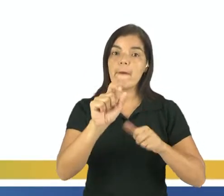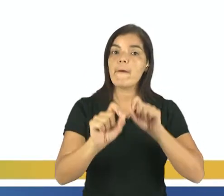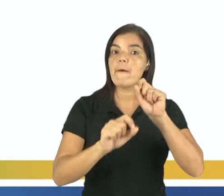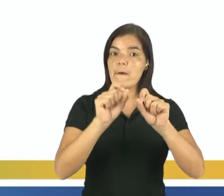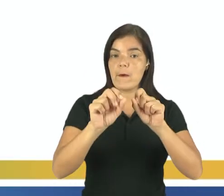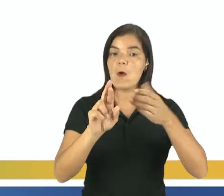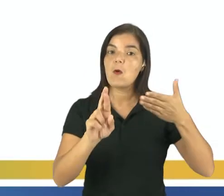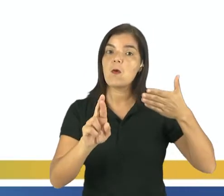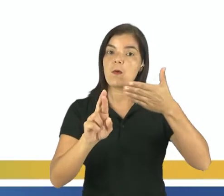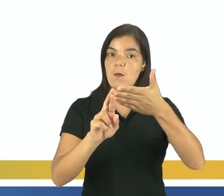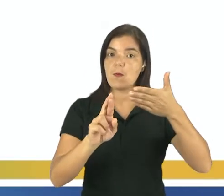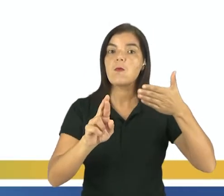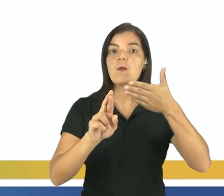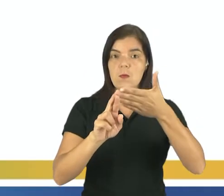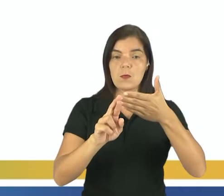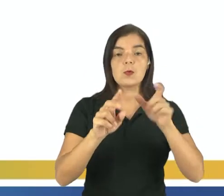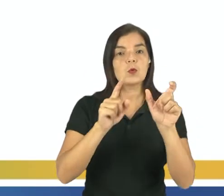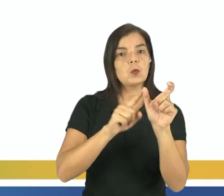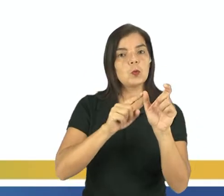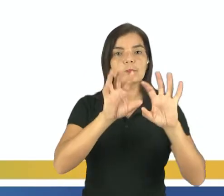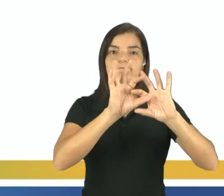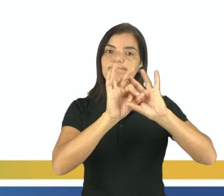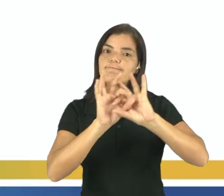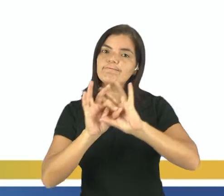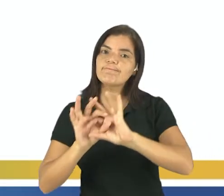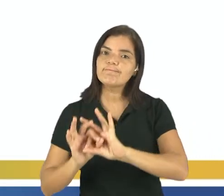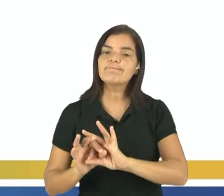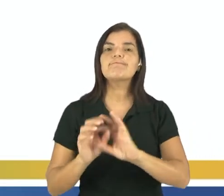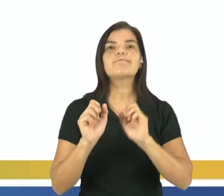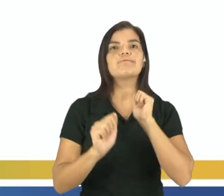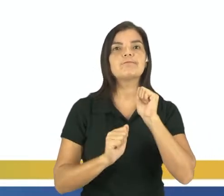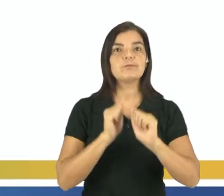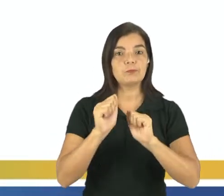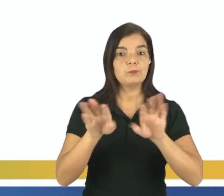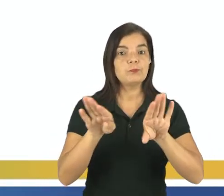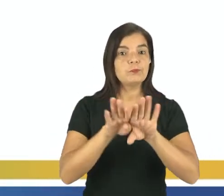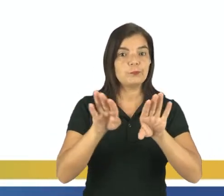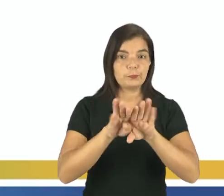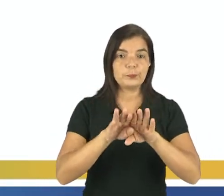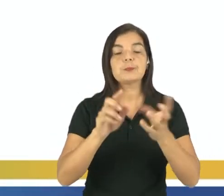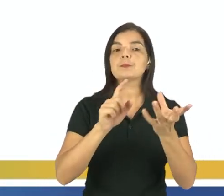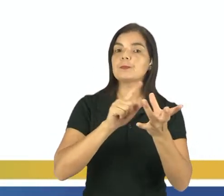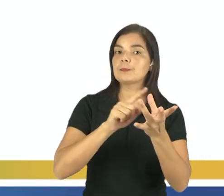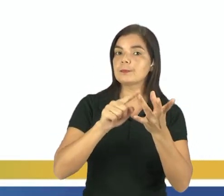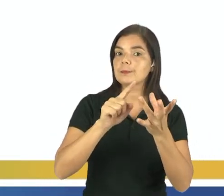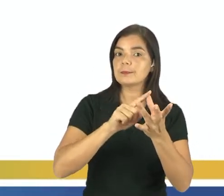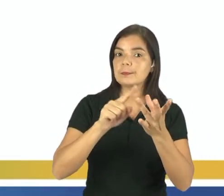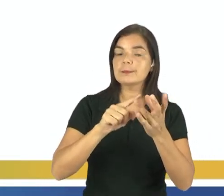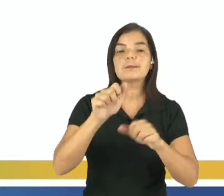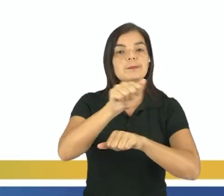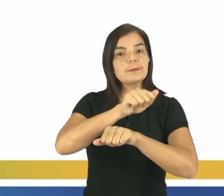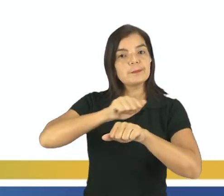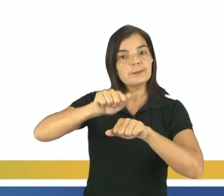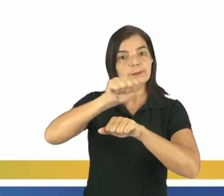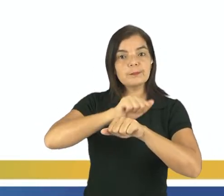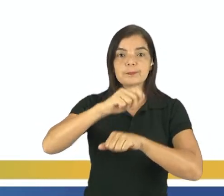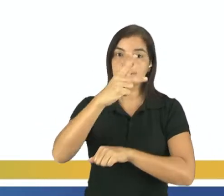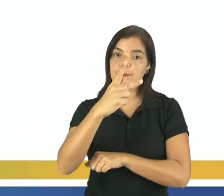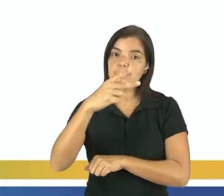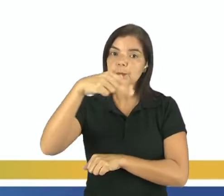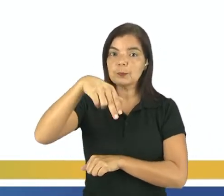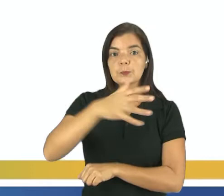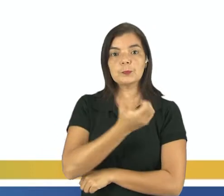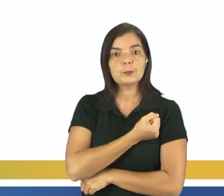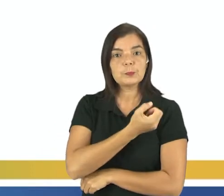retoma o referente por meio de um elemento coesivo, que pode ser artigos, advérbios, pronomes e